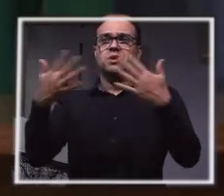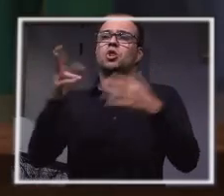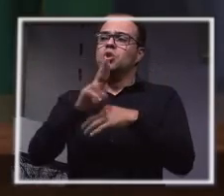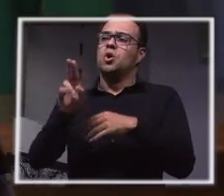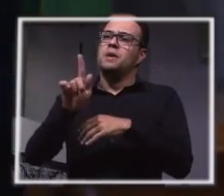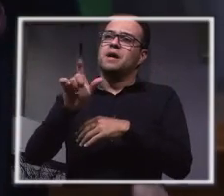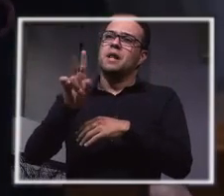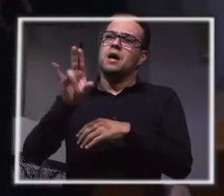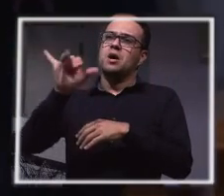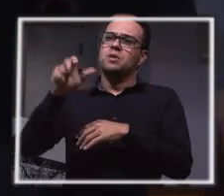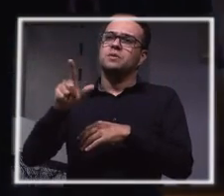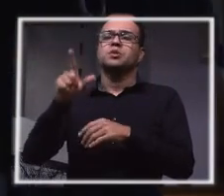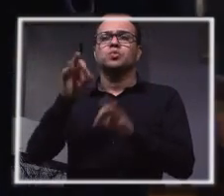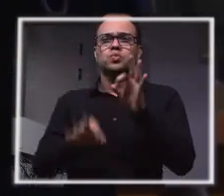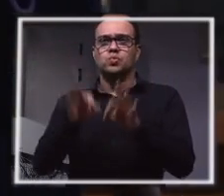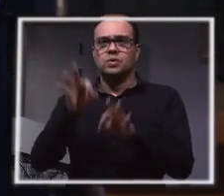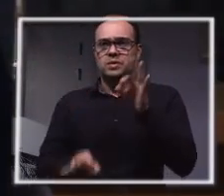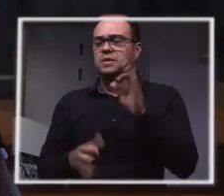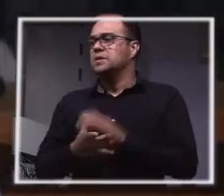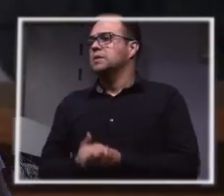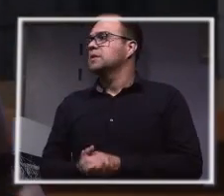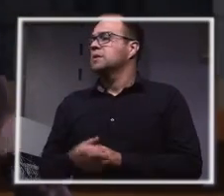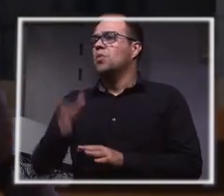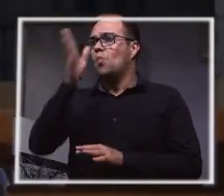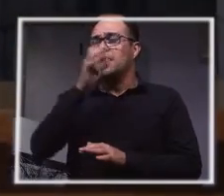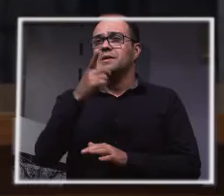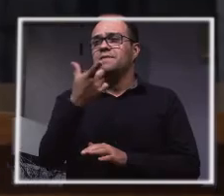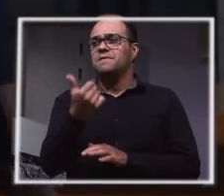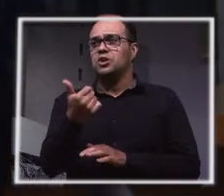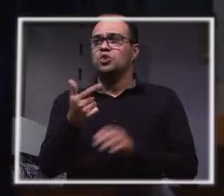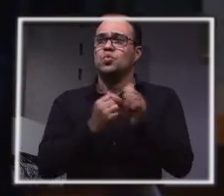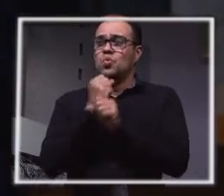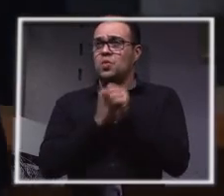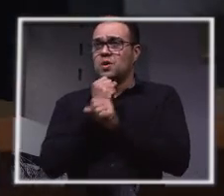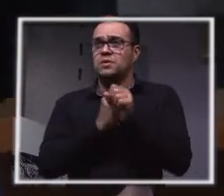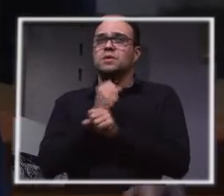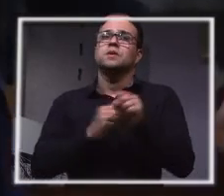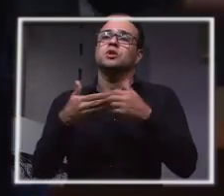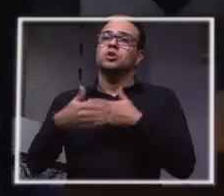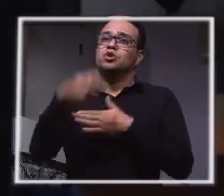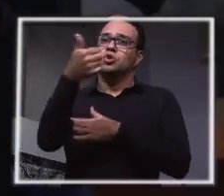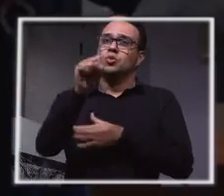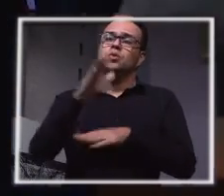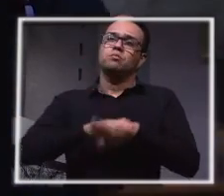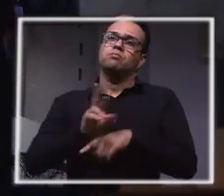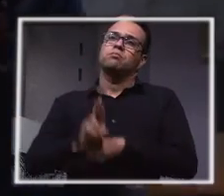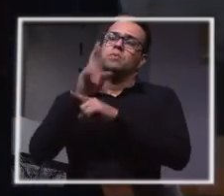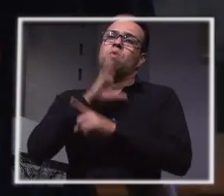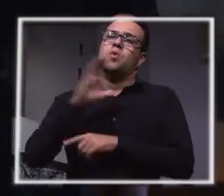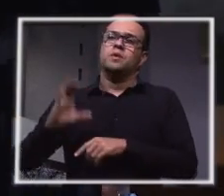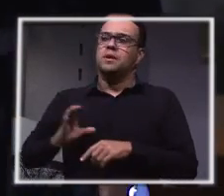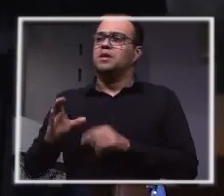Gláucia Foley, eu sou juíza há quase 21 anos e há 18 coordeno o programa